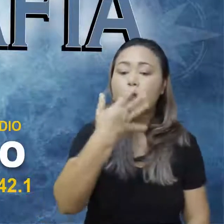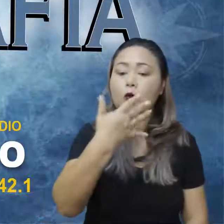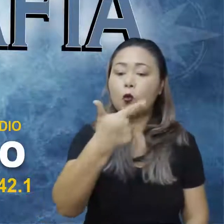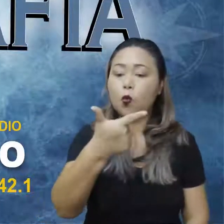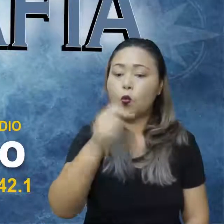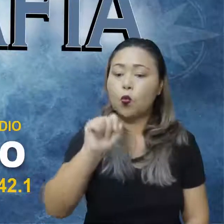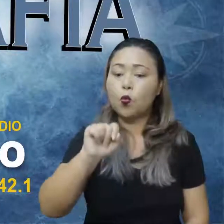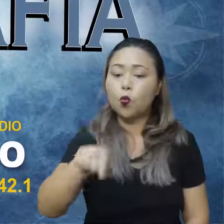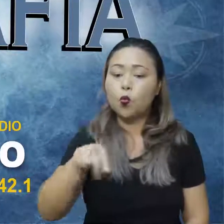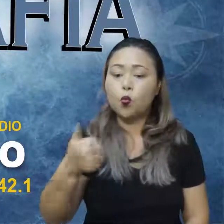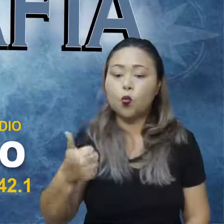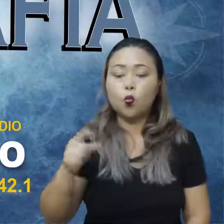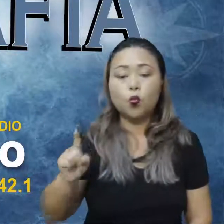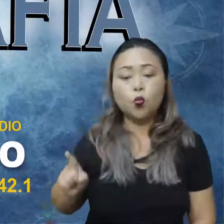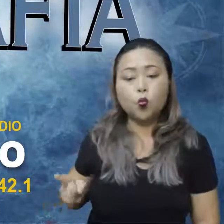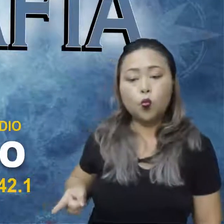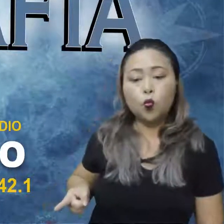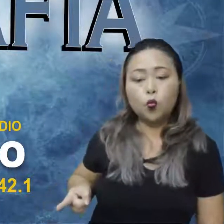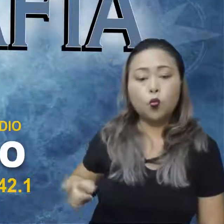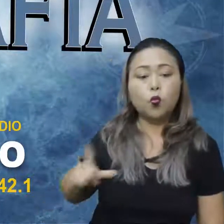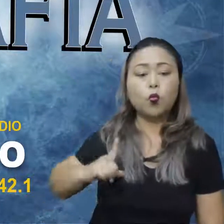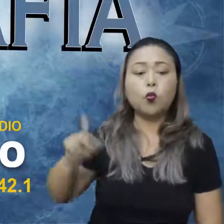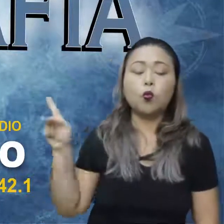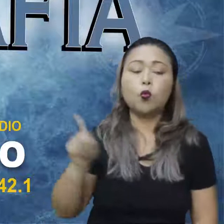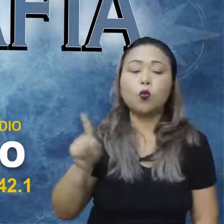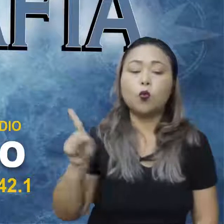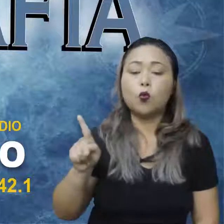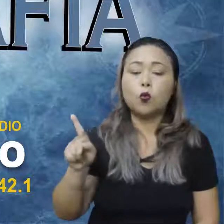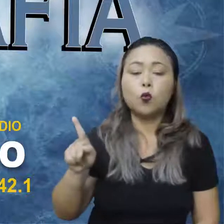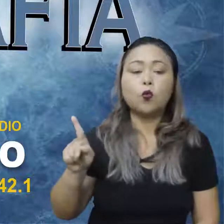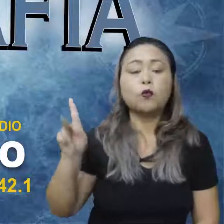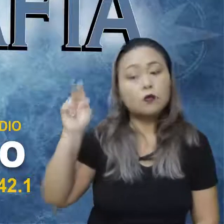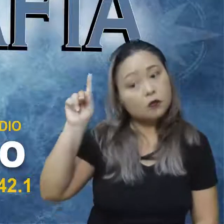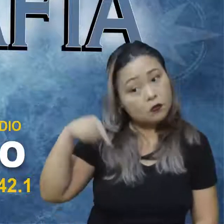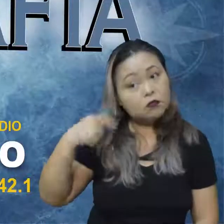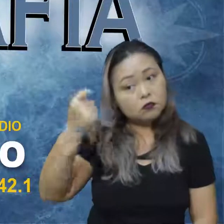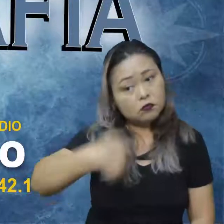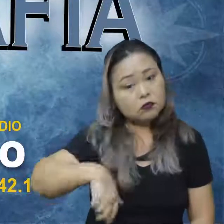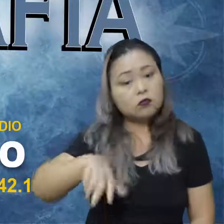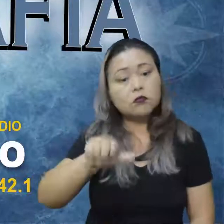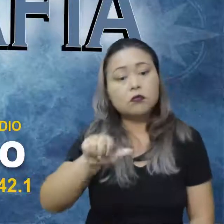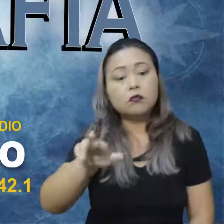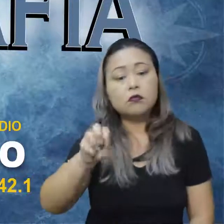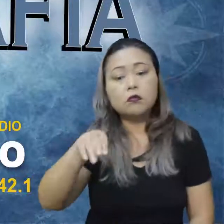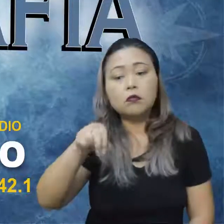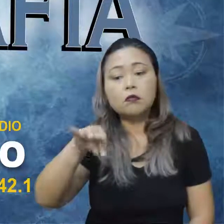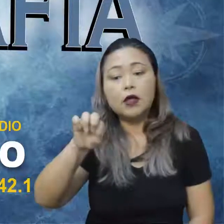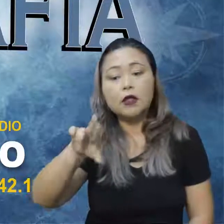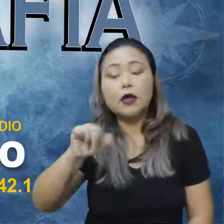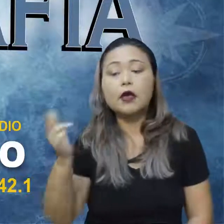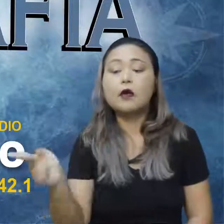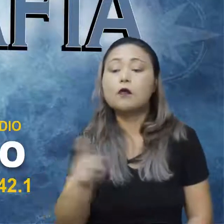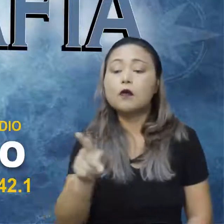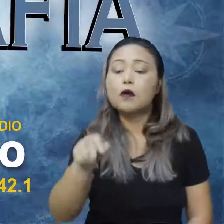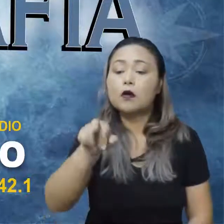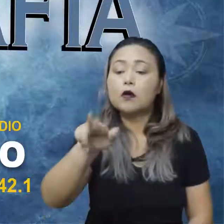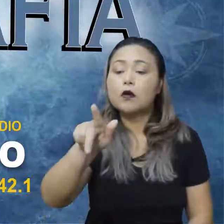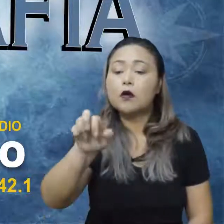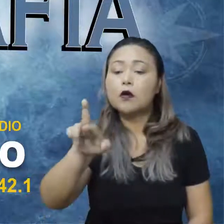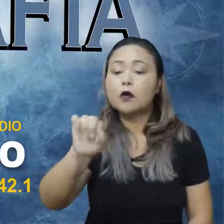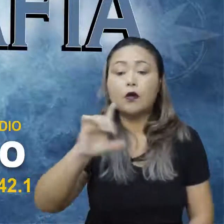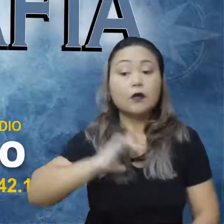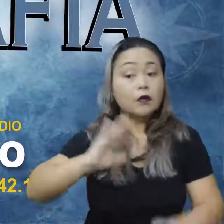Professores responsáveis pela geografia. Eu, o Arimatea e o Rogério com essa